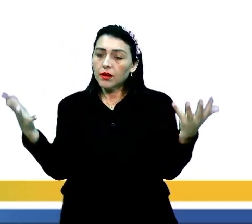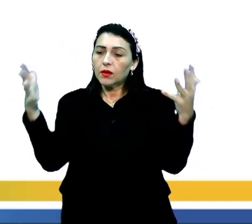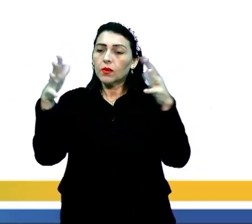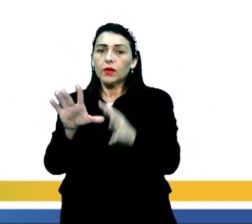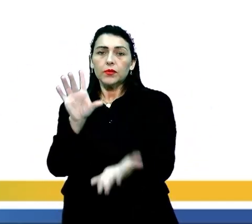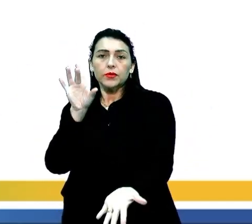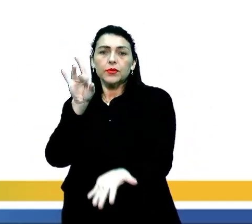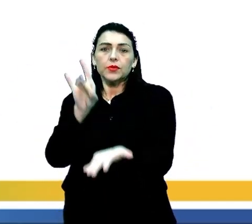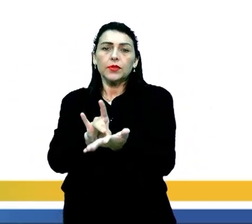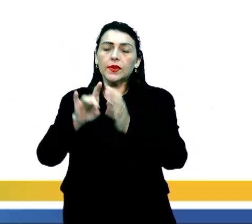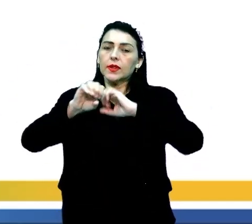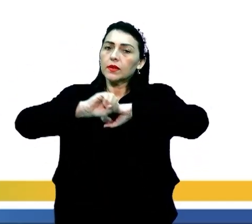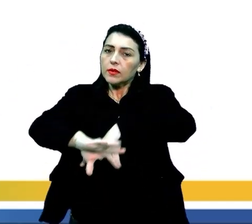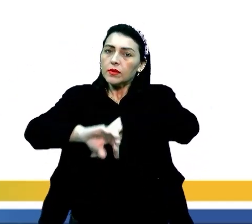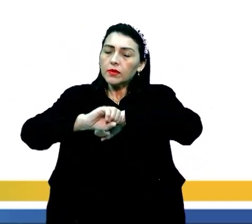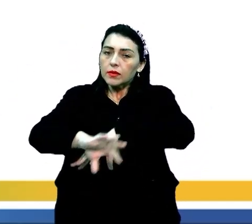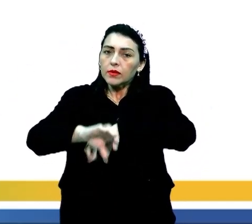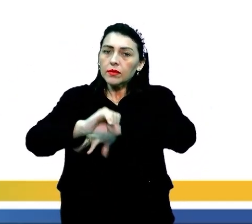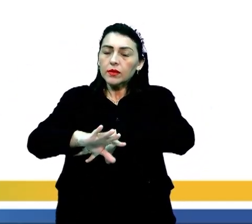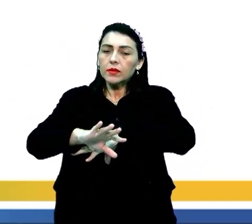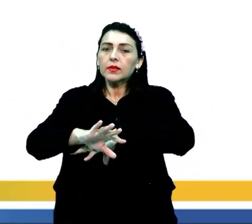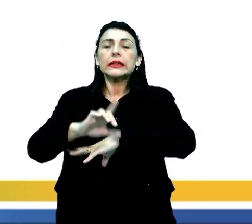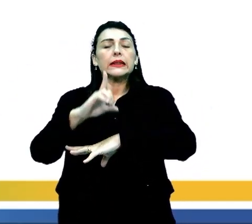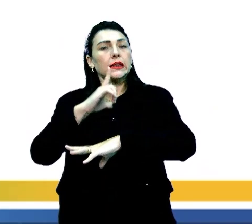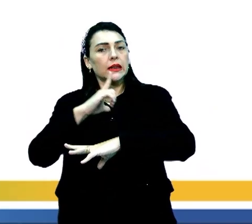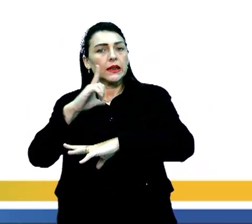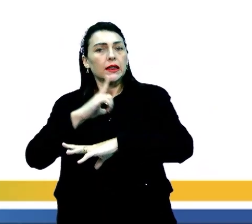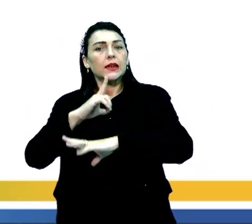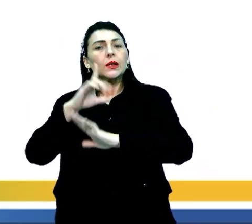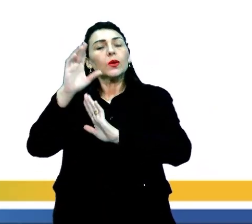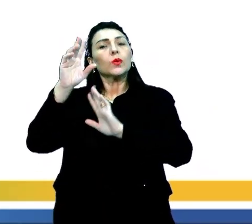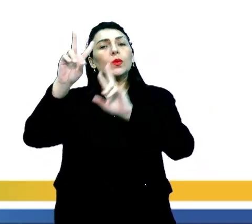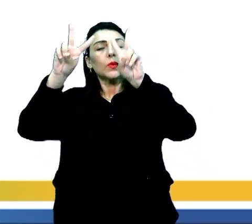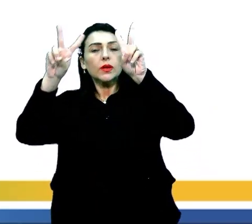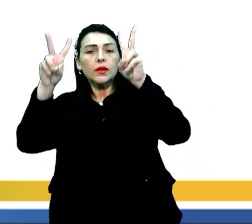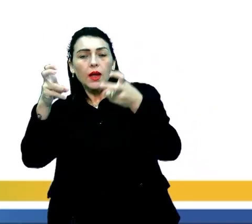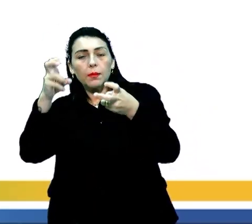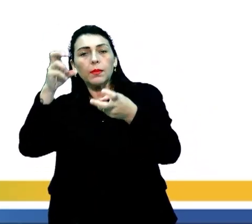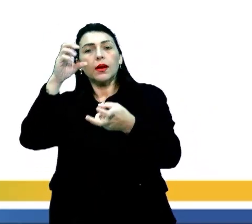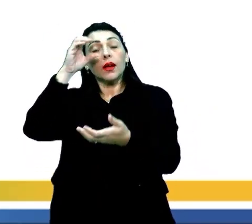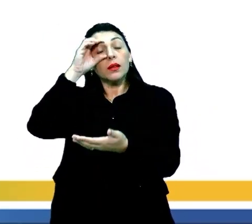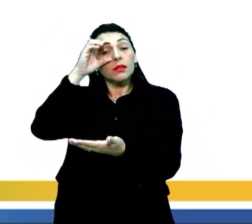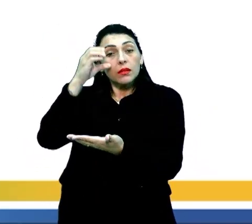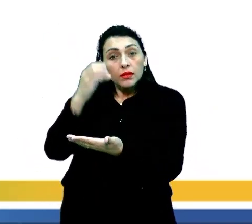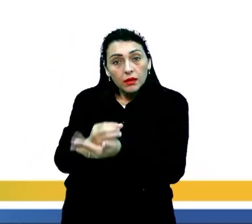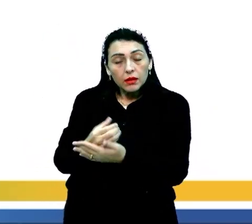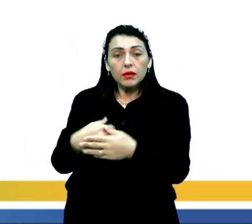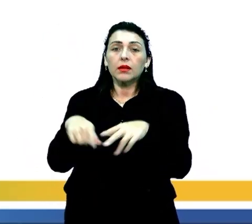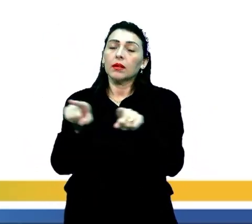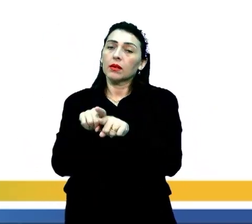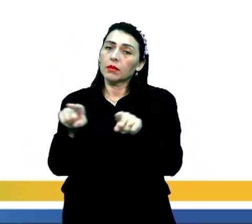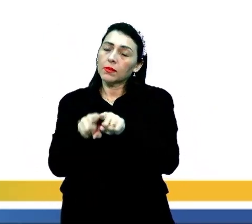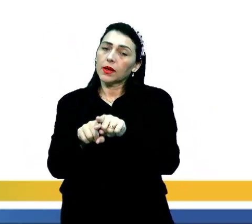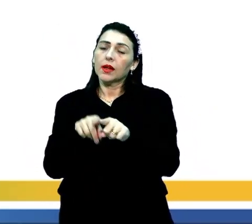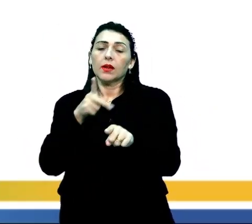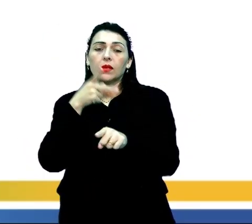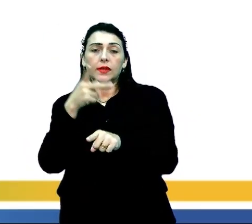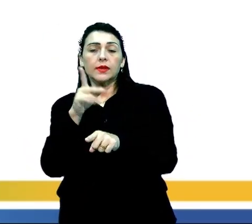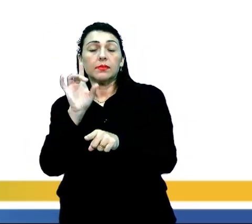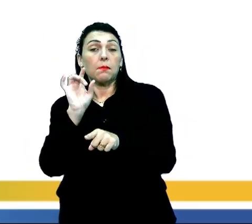inclusão educacional plena. E aí nós temos aí o tema, nós temos aí a tese. E aí ela diz